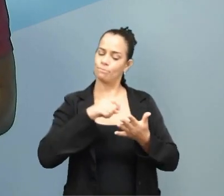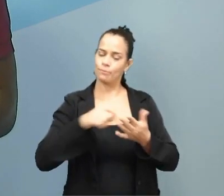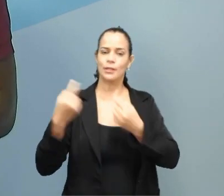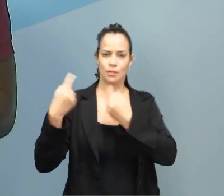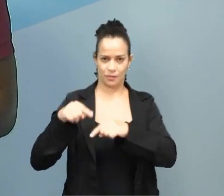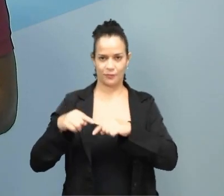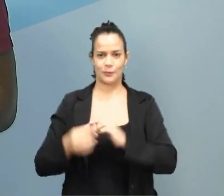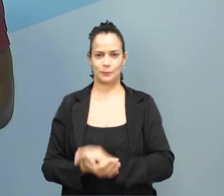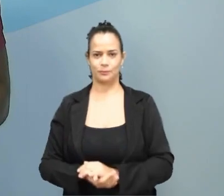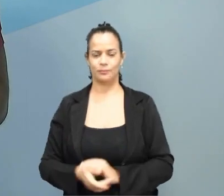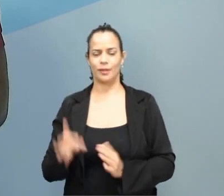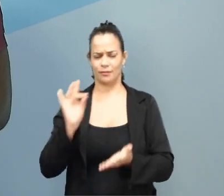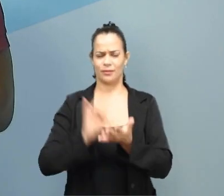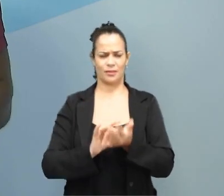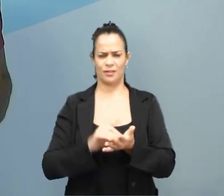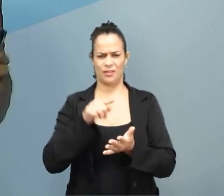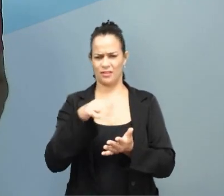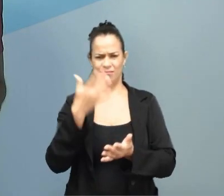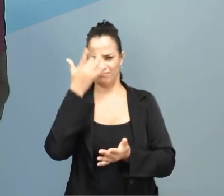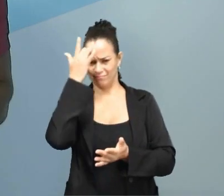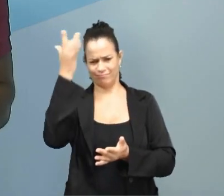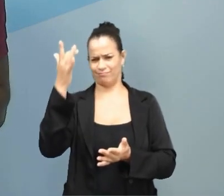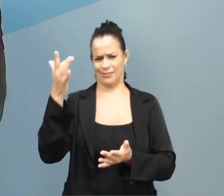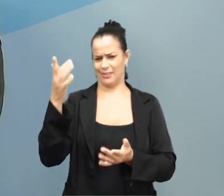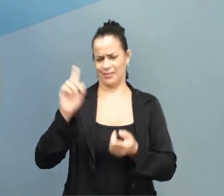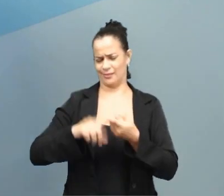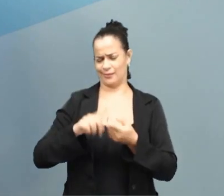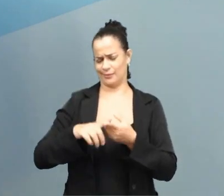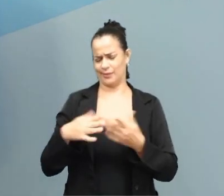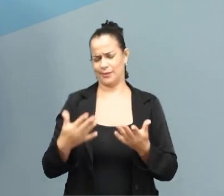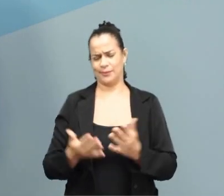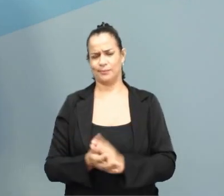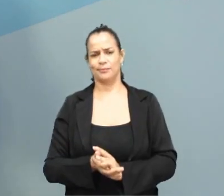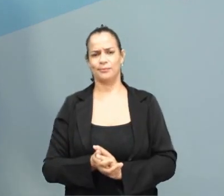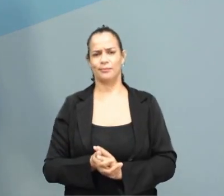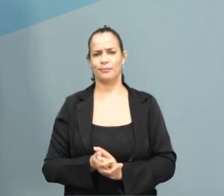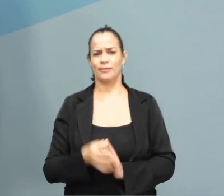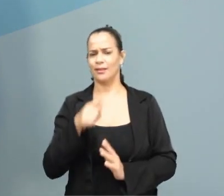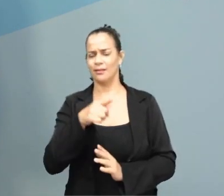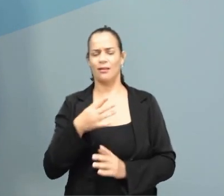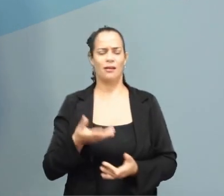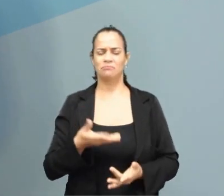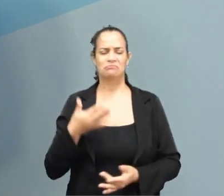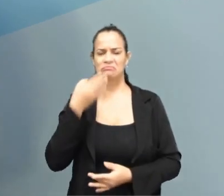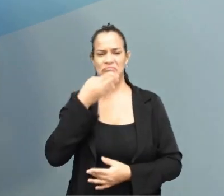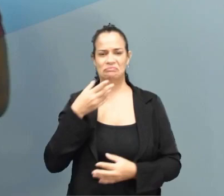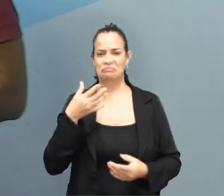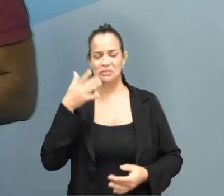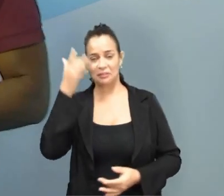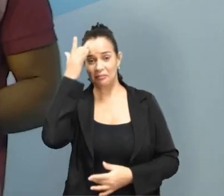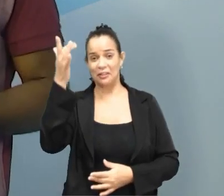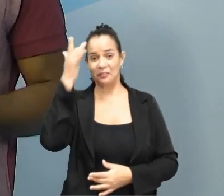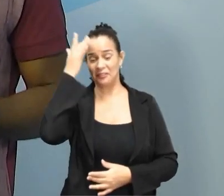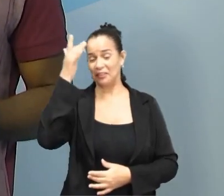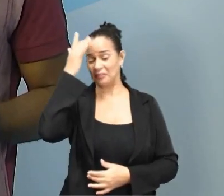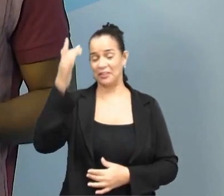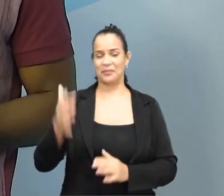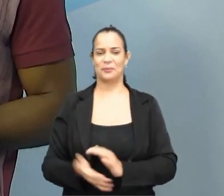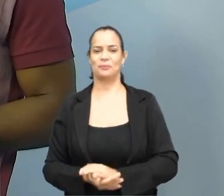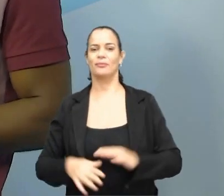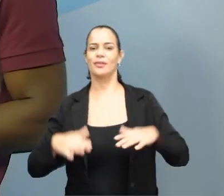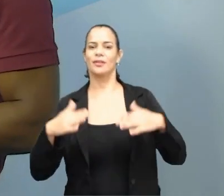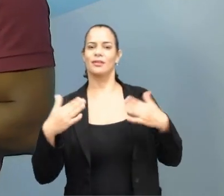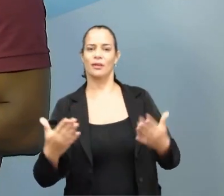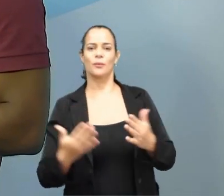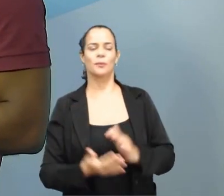hoje, que eu tenho certeza que está super fácil esse desafio também. O desafio aqui está mamão com açúcar. Então vamos lá para o nosso desafio de